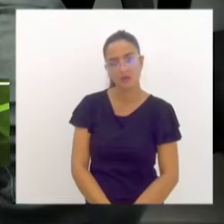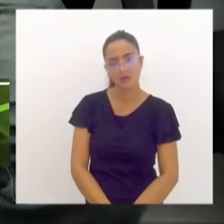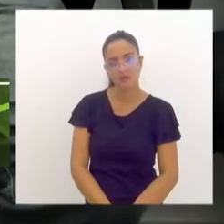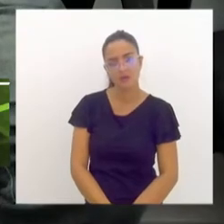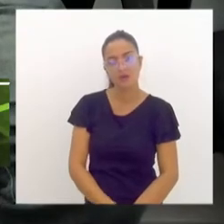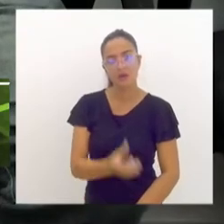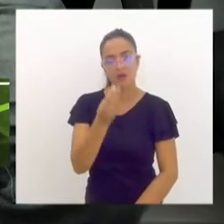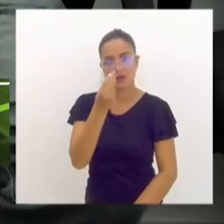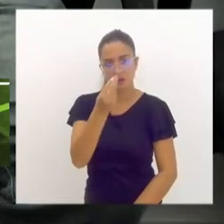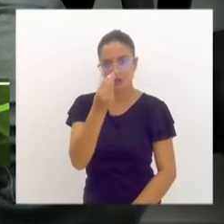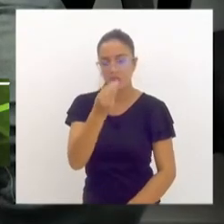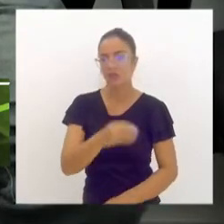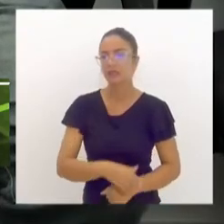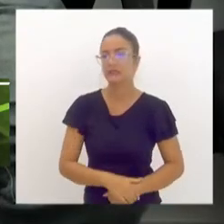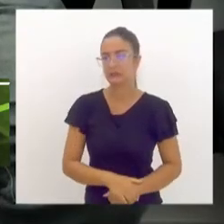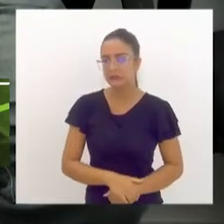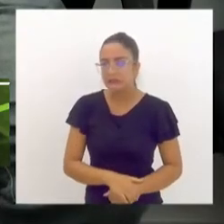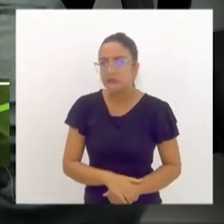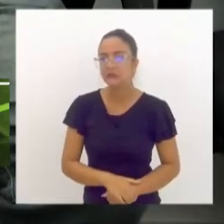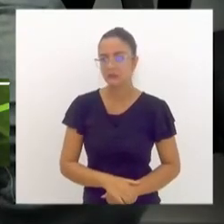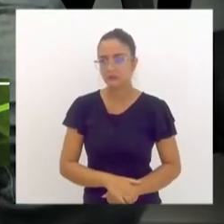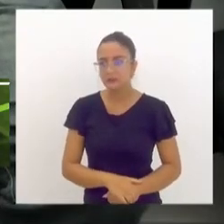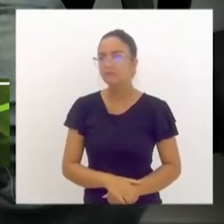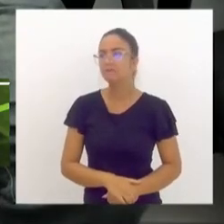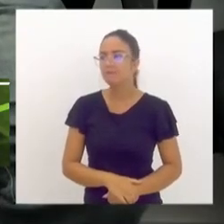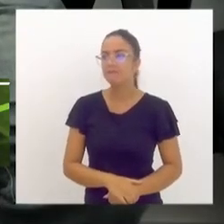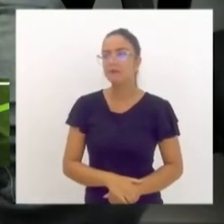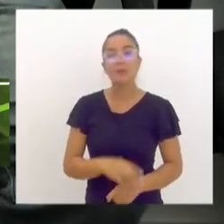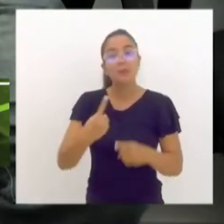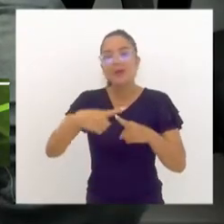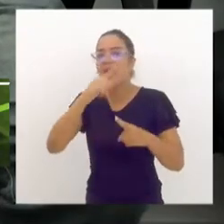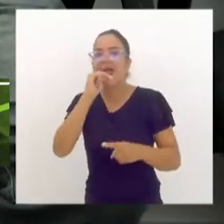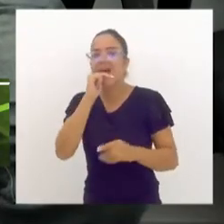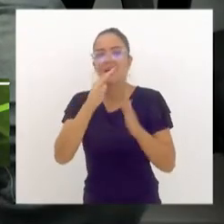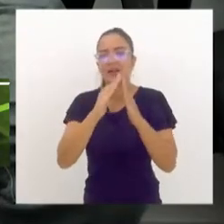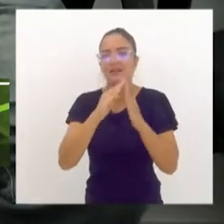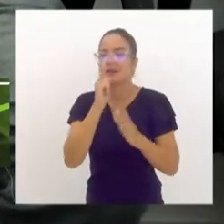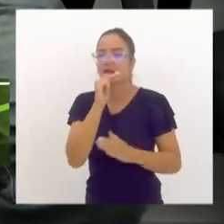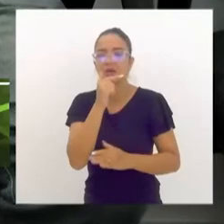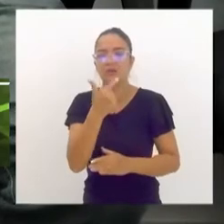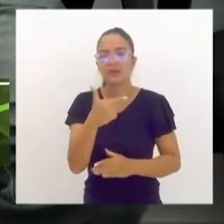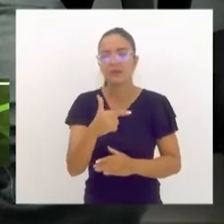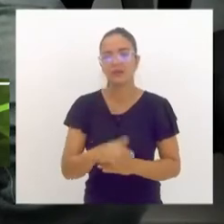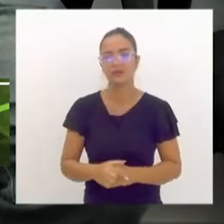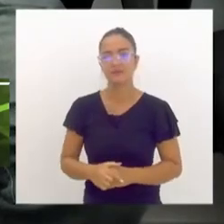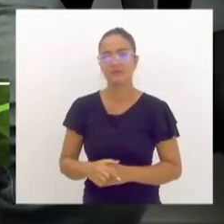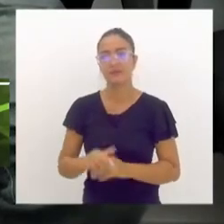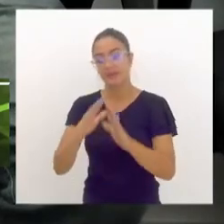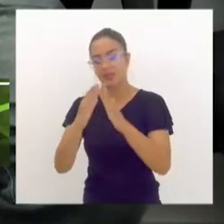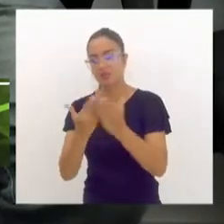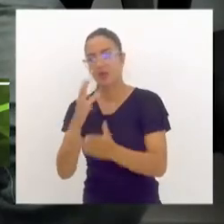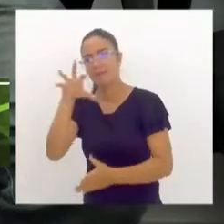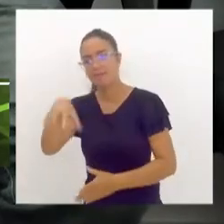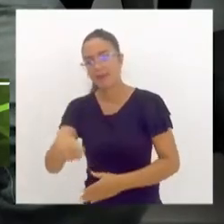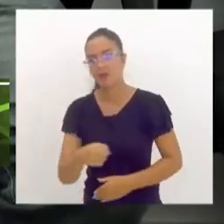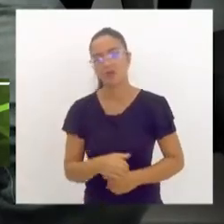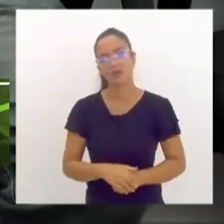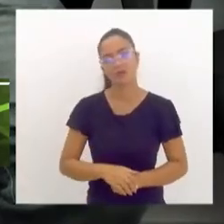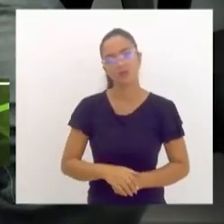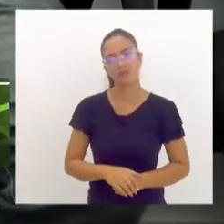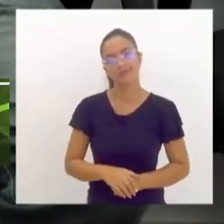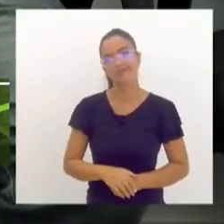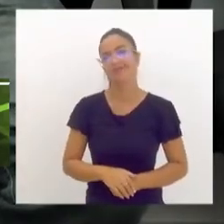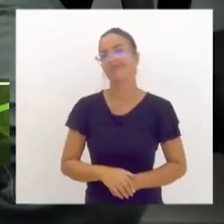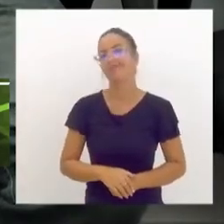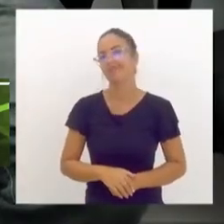encontramos, e que a sociedade não está aberta para esse tipo de inclusão e entender de como